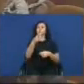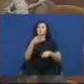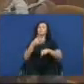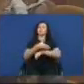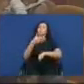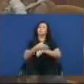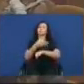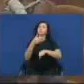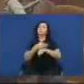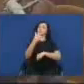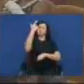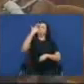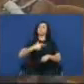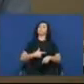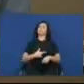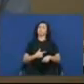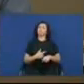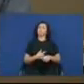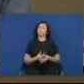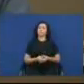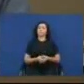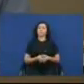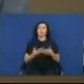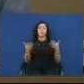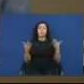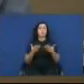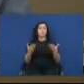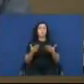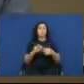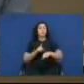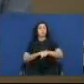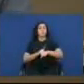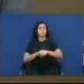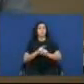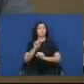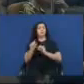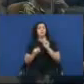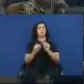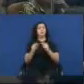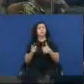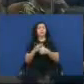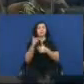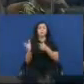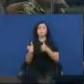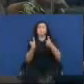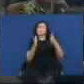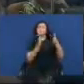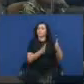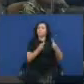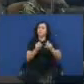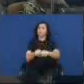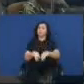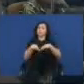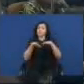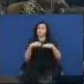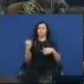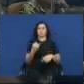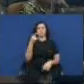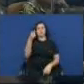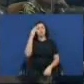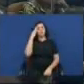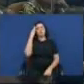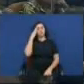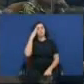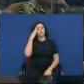você exercerá a sua cidadania. Nós estamos hoje, neste momento, na primeira fase da sessão, e é importante que vocês